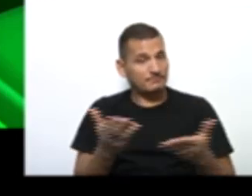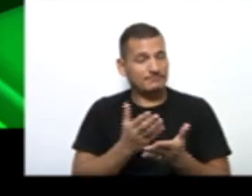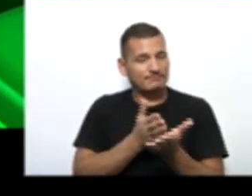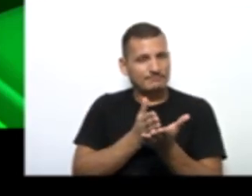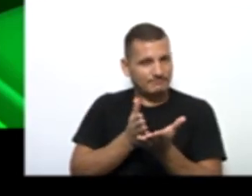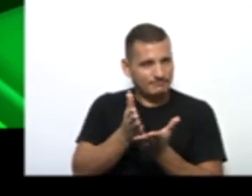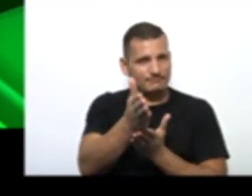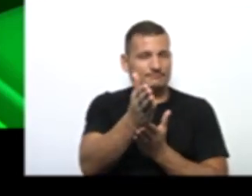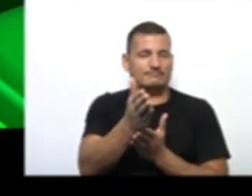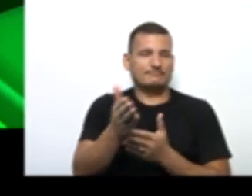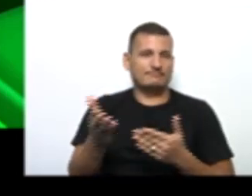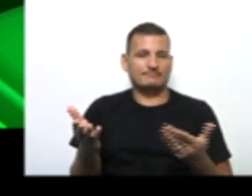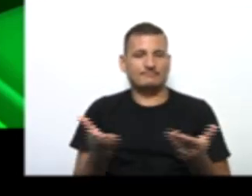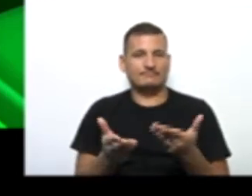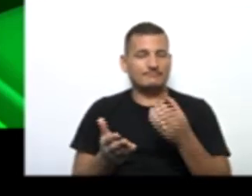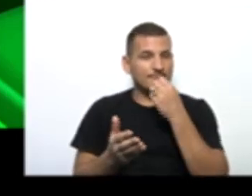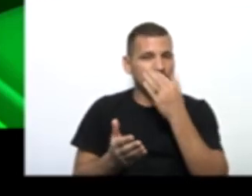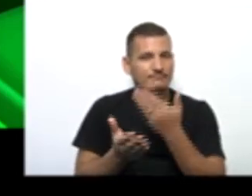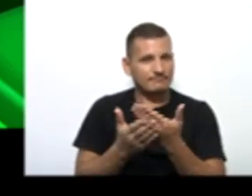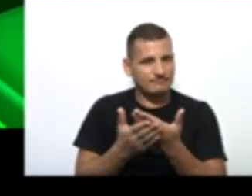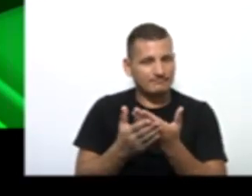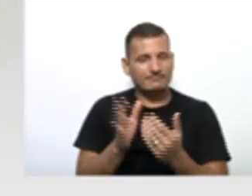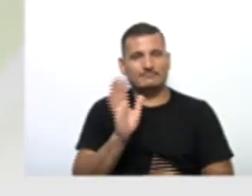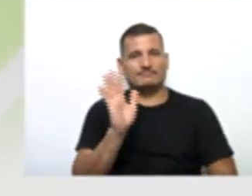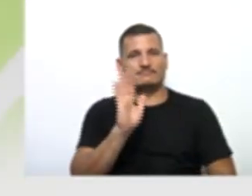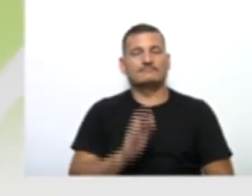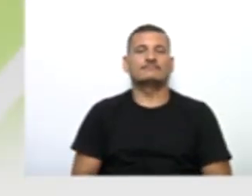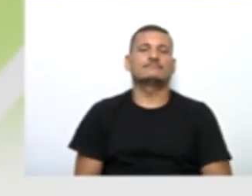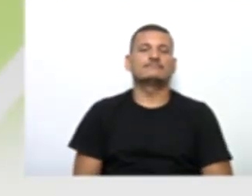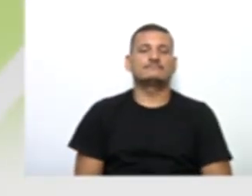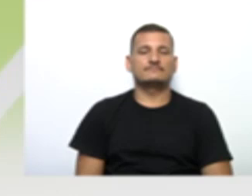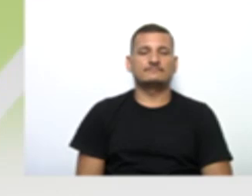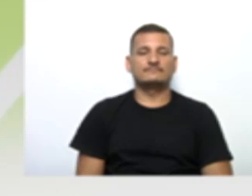caminho agora. Bons estudos e até a próxima.